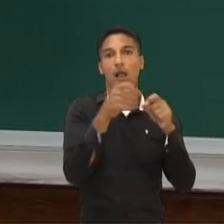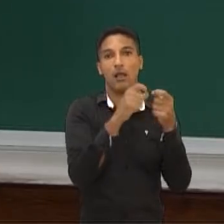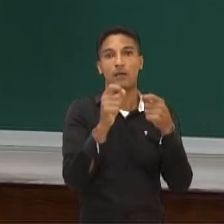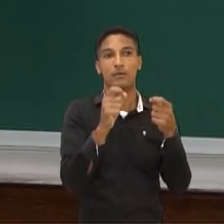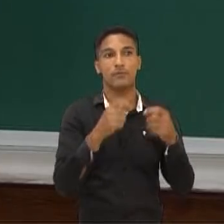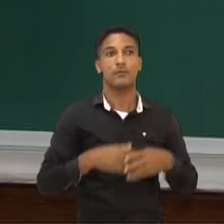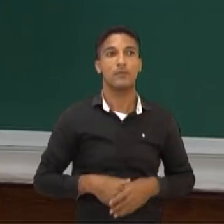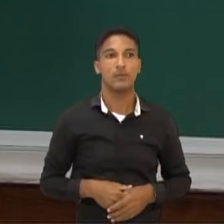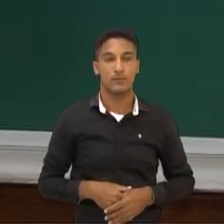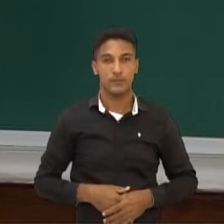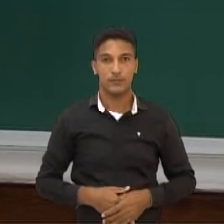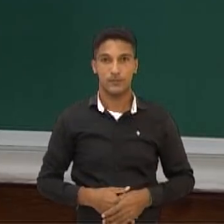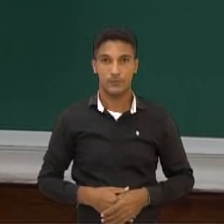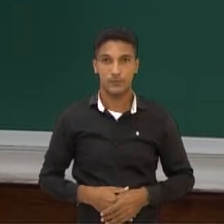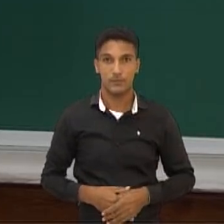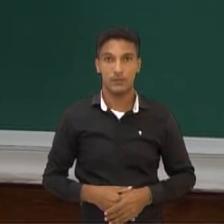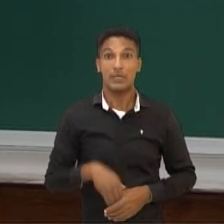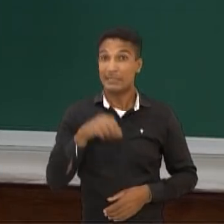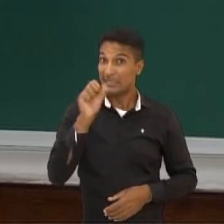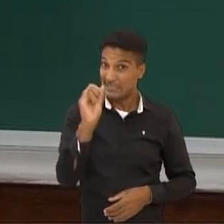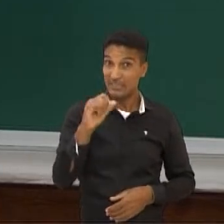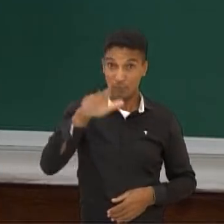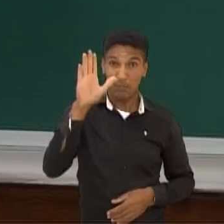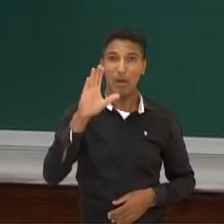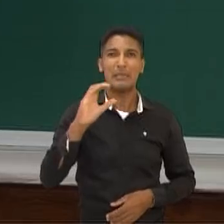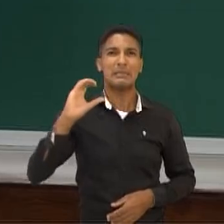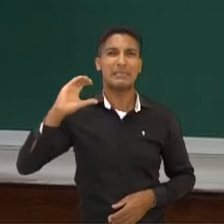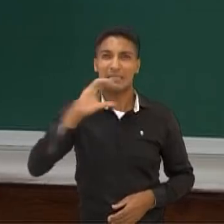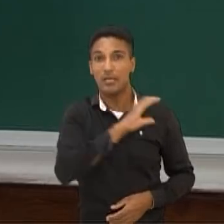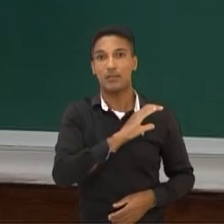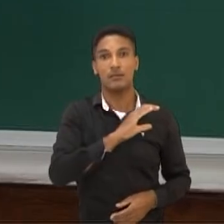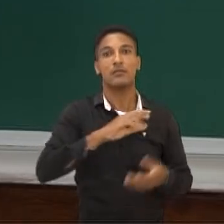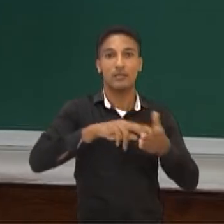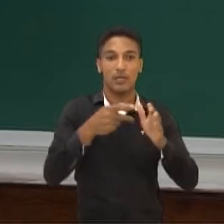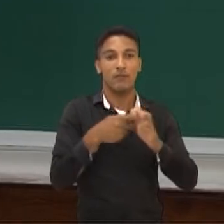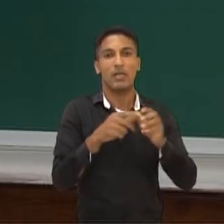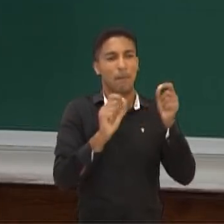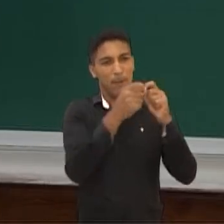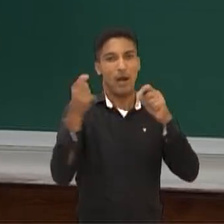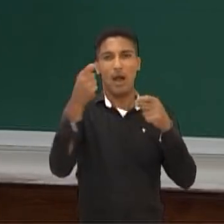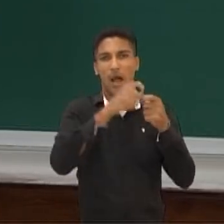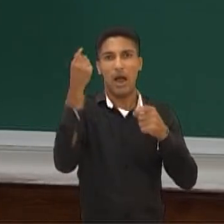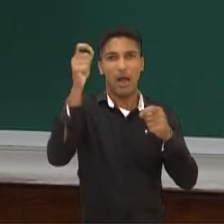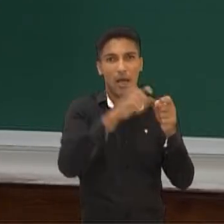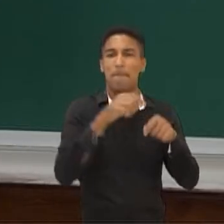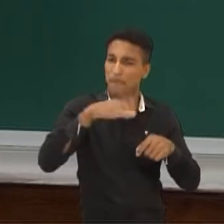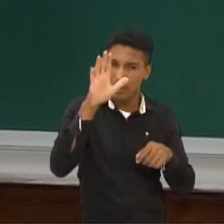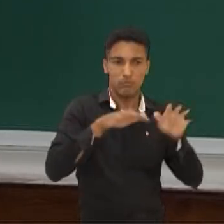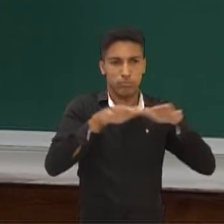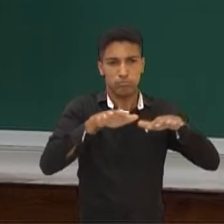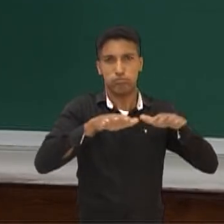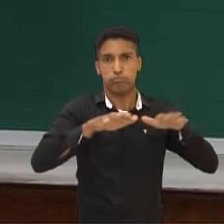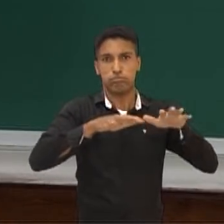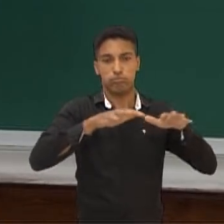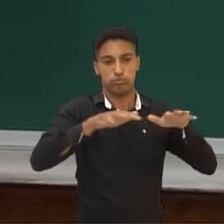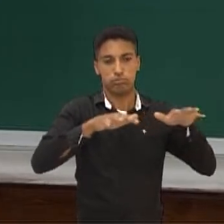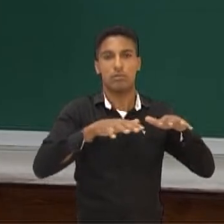as moléculas vão vibrar mais. O fato delas vibrarem mais, as moléculas vão ficar mais agitadas, vai ter maior